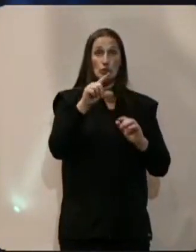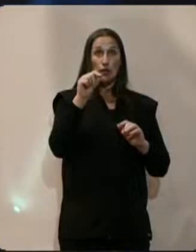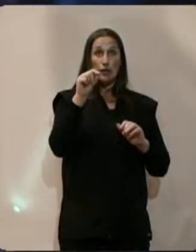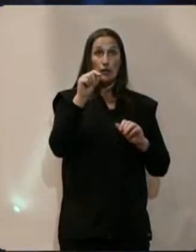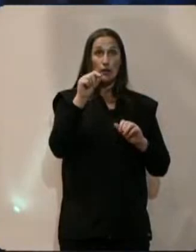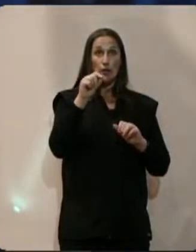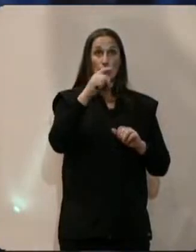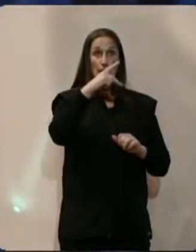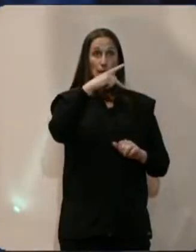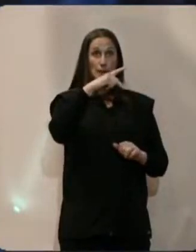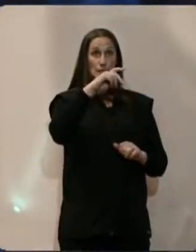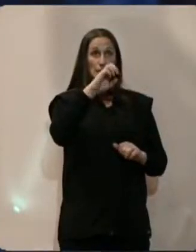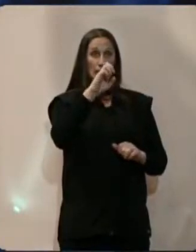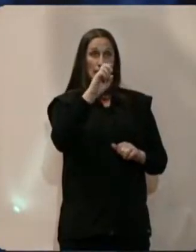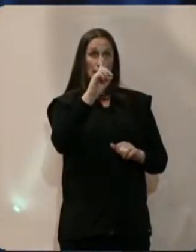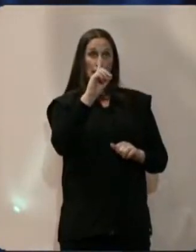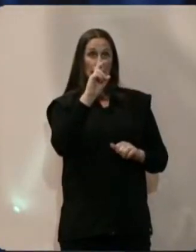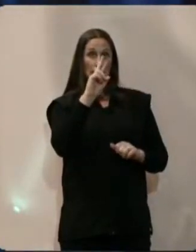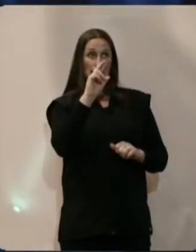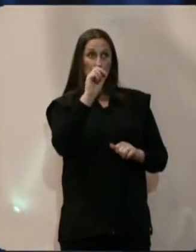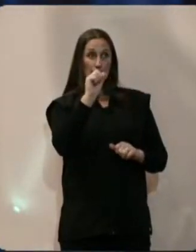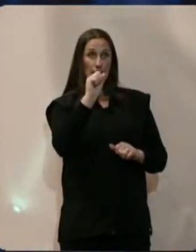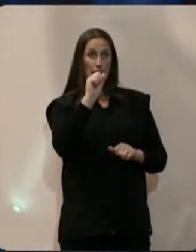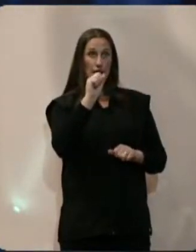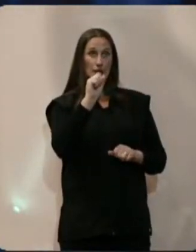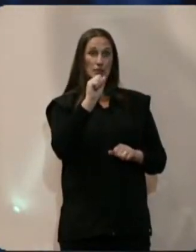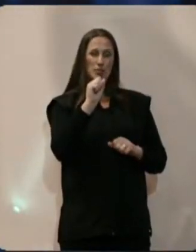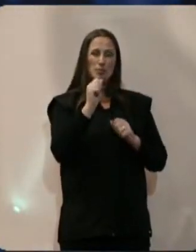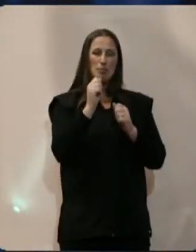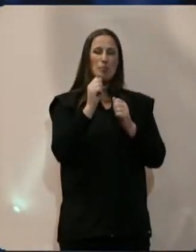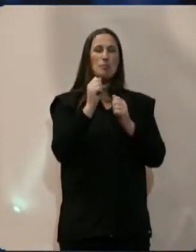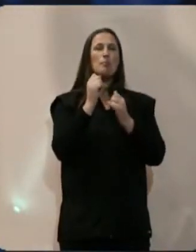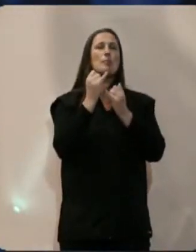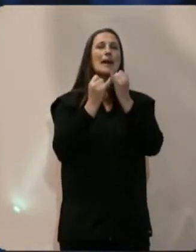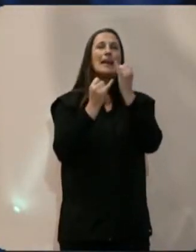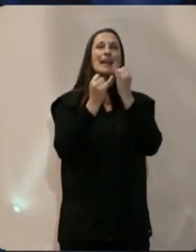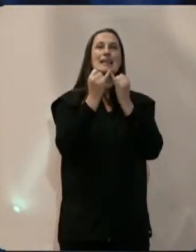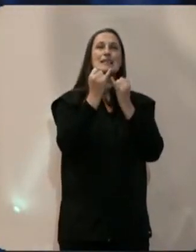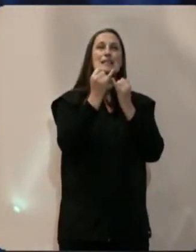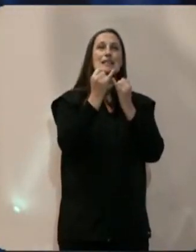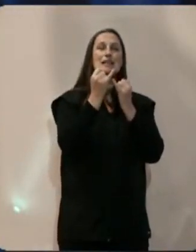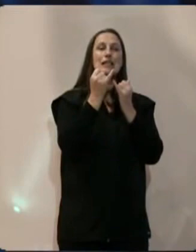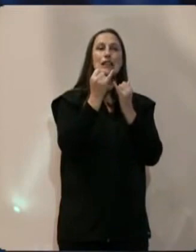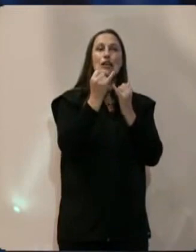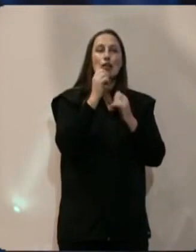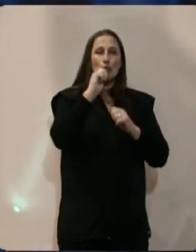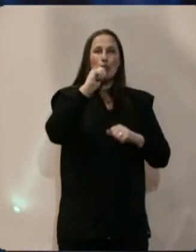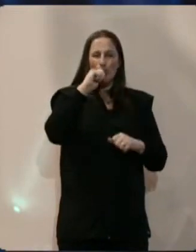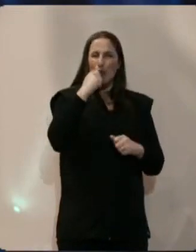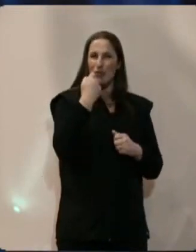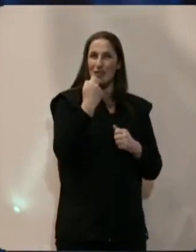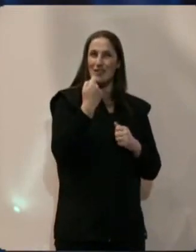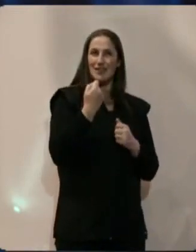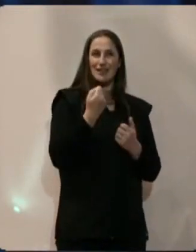pedra, que era um seixo de rio, que parece um pãozinho torrado. Ele diz: não vai dar